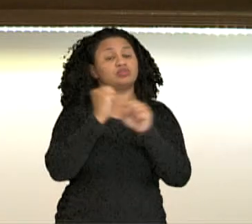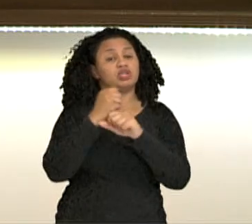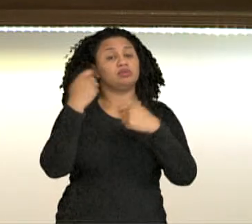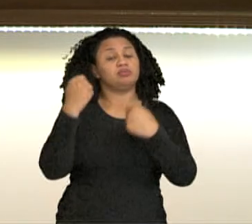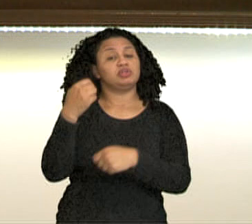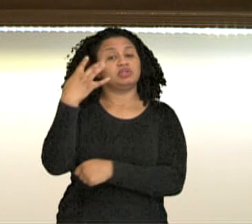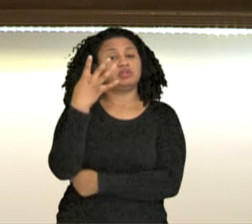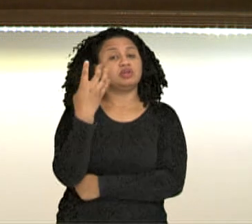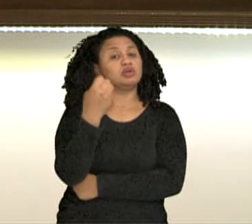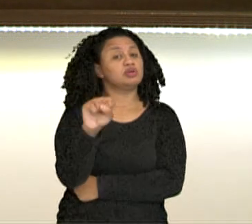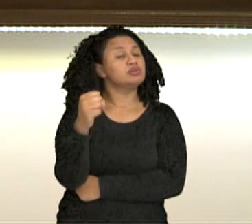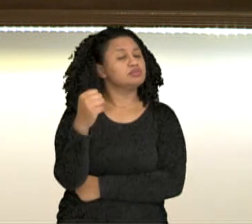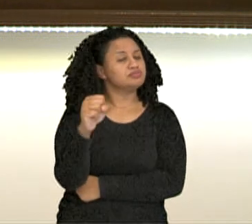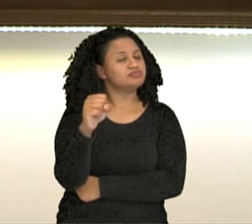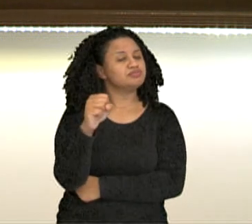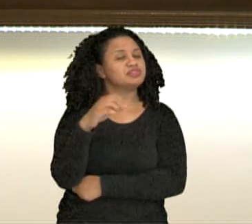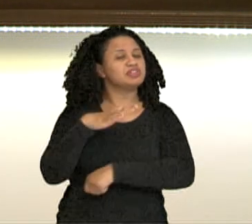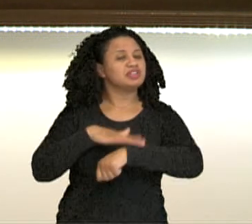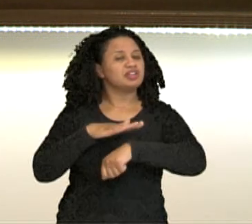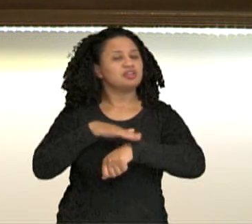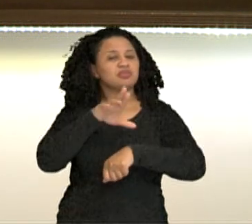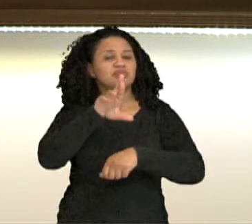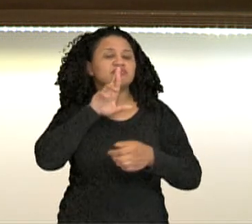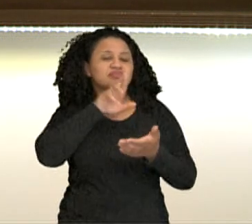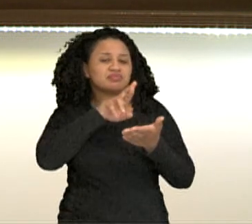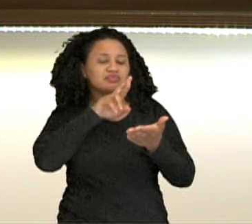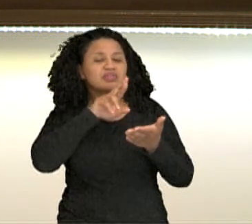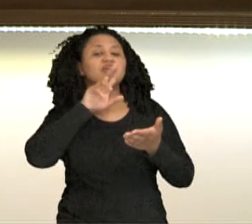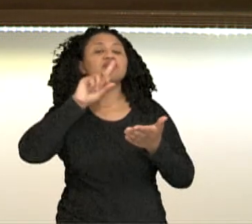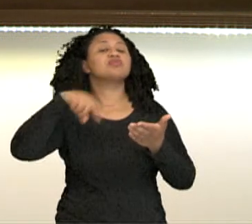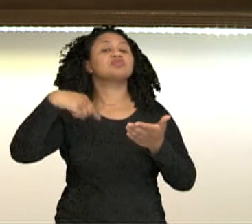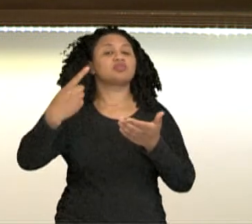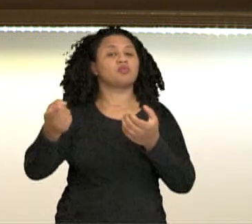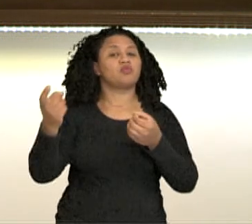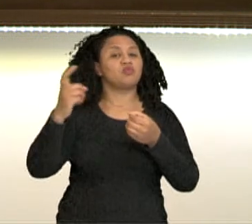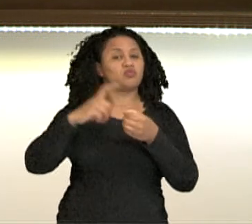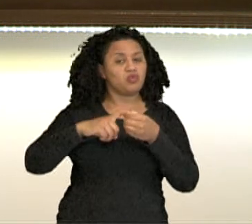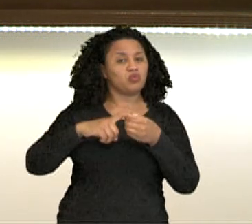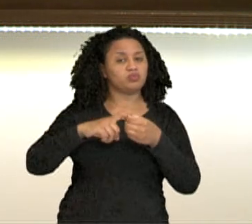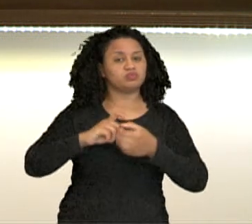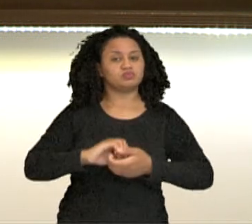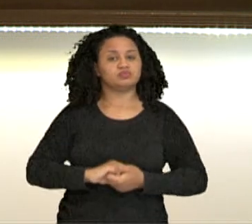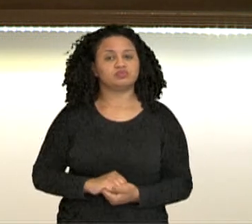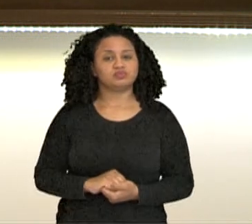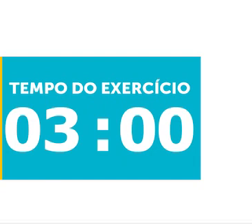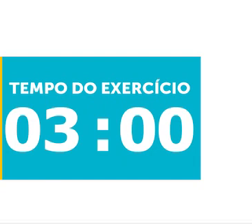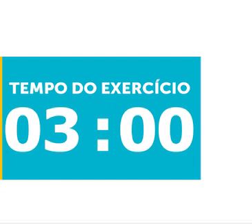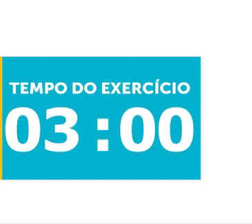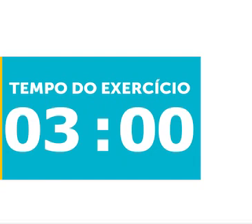48 centímetros. Eu vou dar um tempinho para vocês resolverem e a gente já volta.